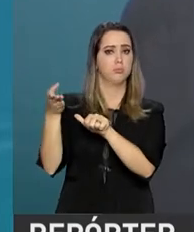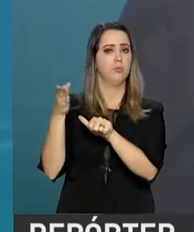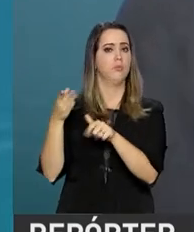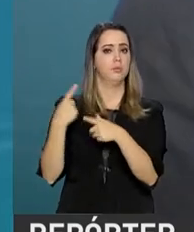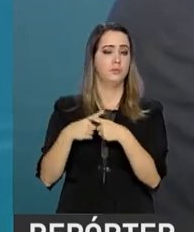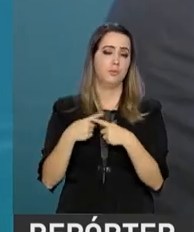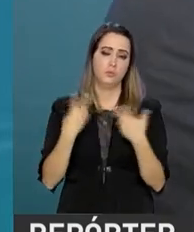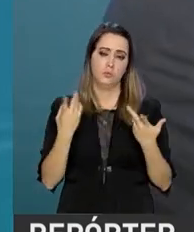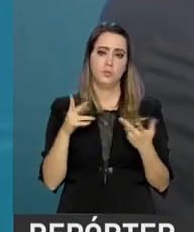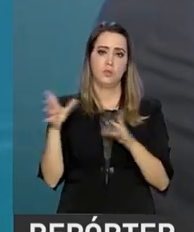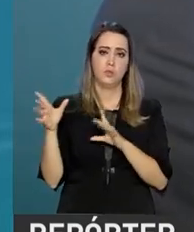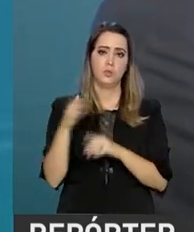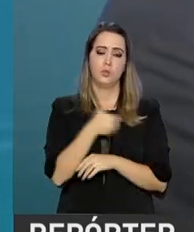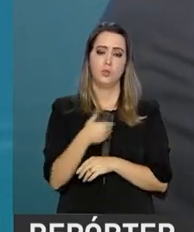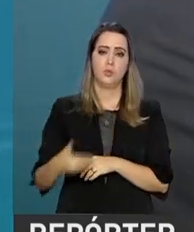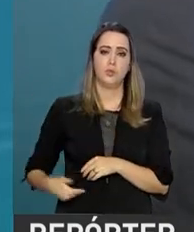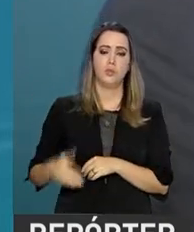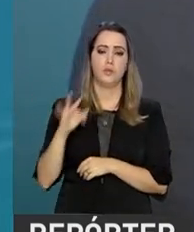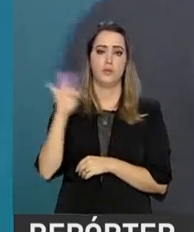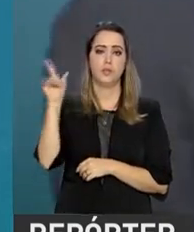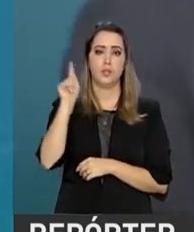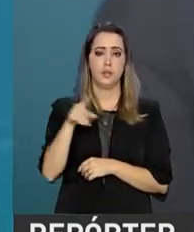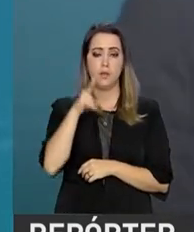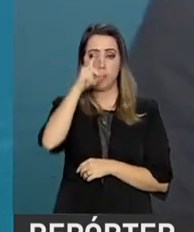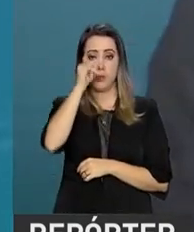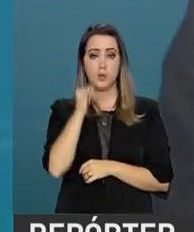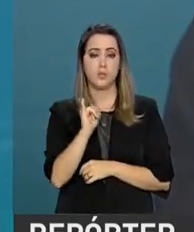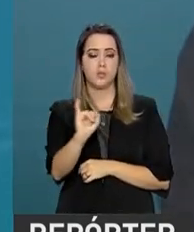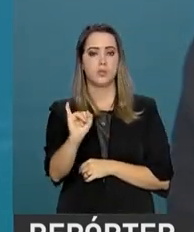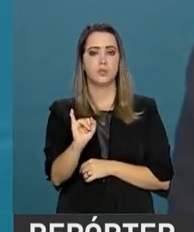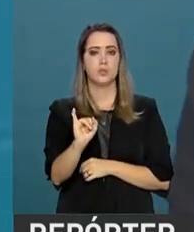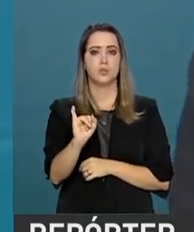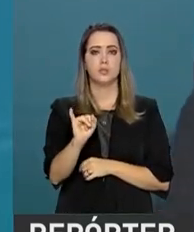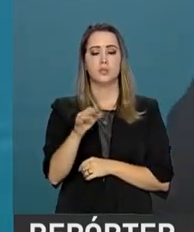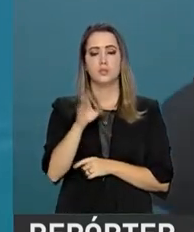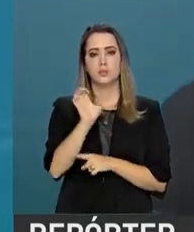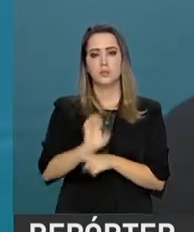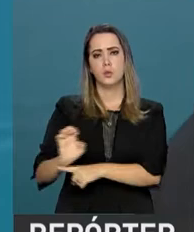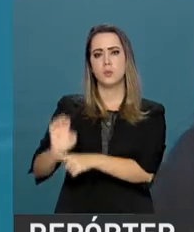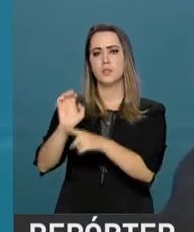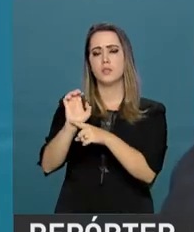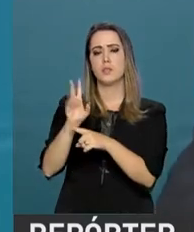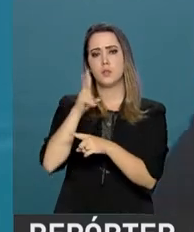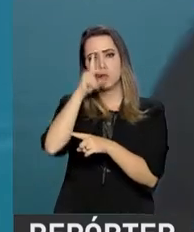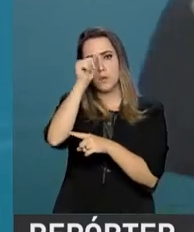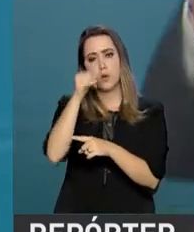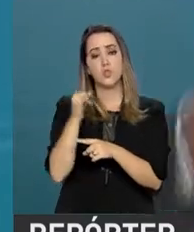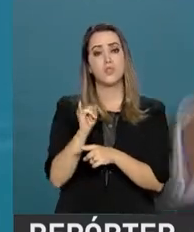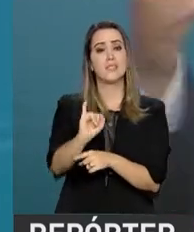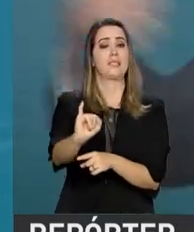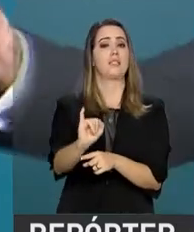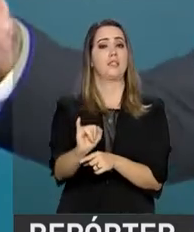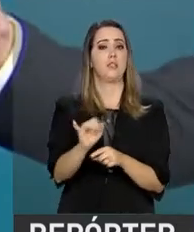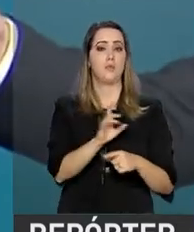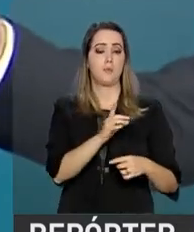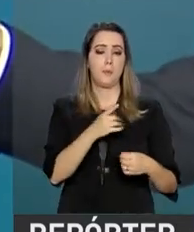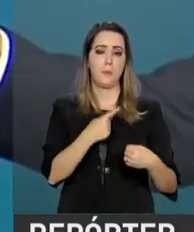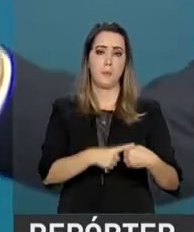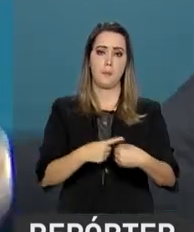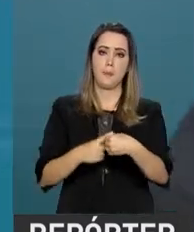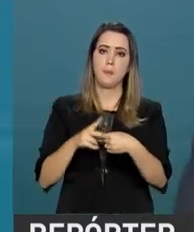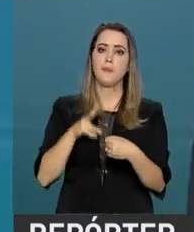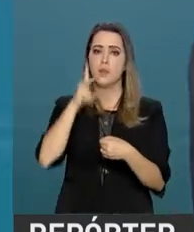país ea união será forte na medida que os estados sejam fortes e especialmente os municípios sejam